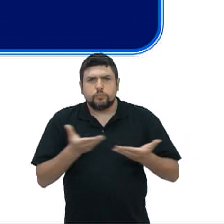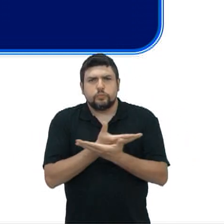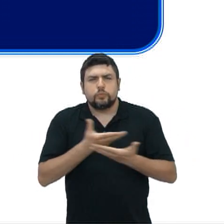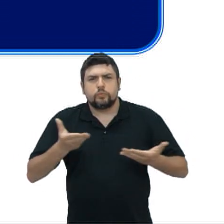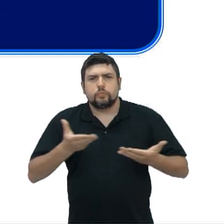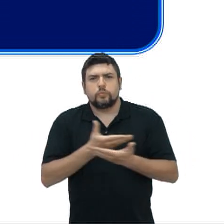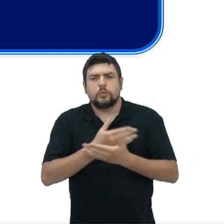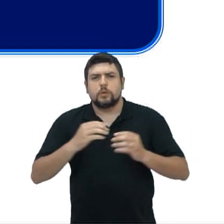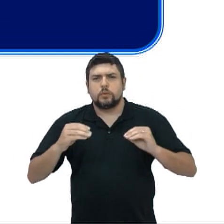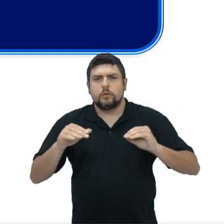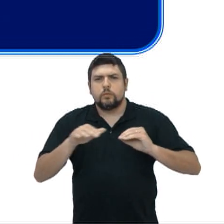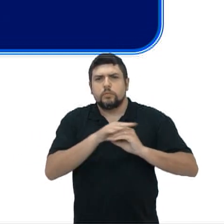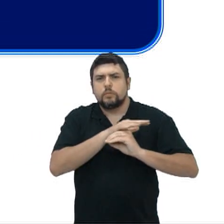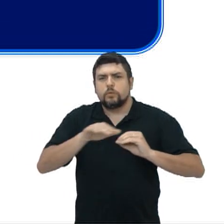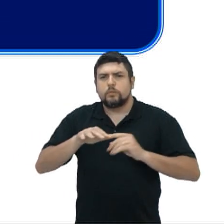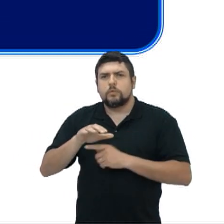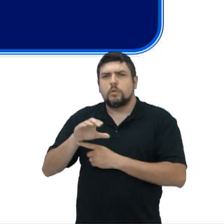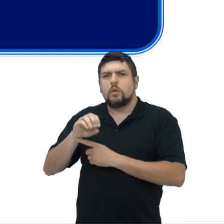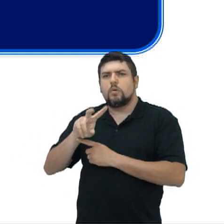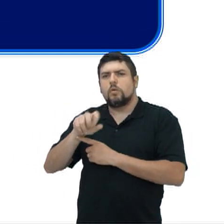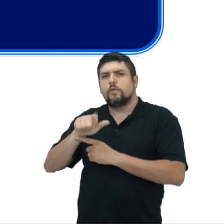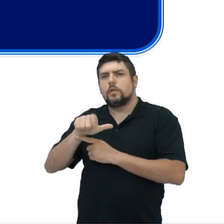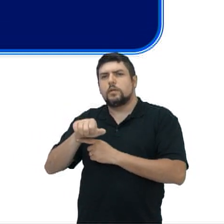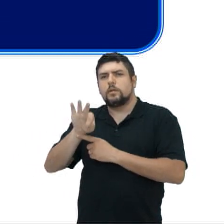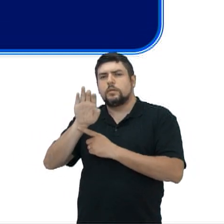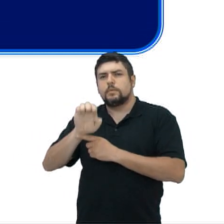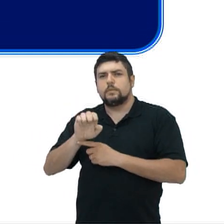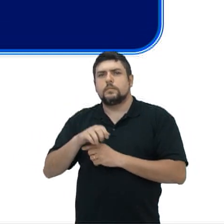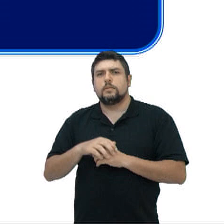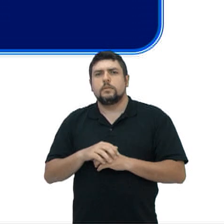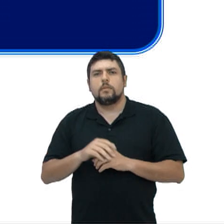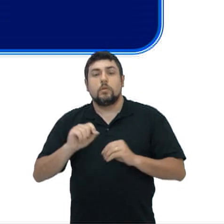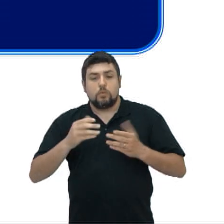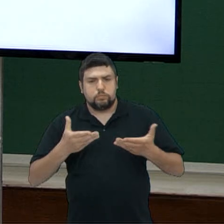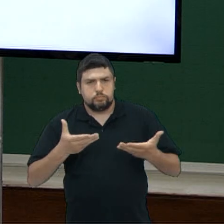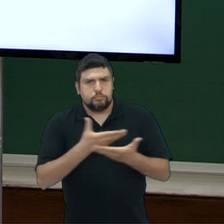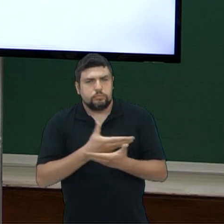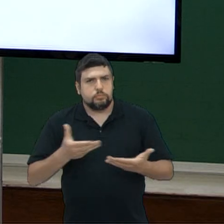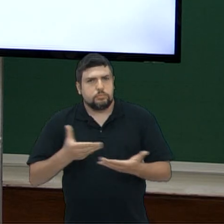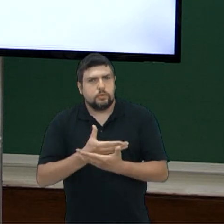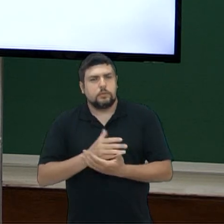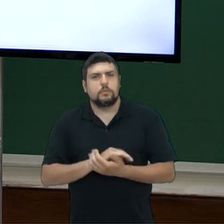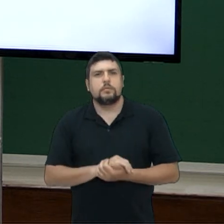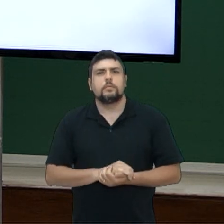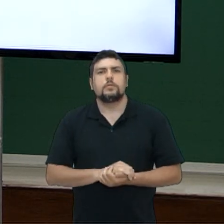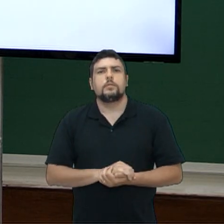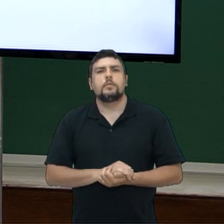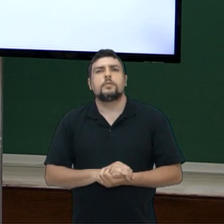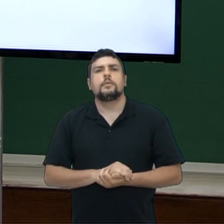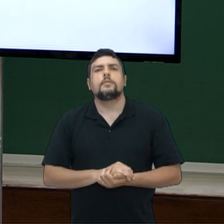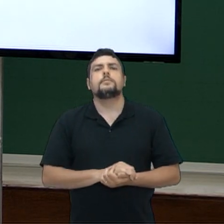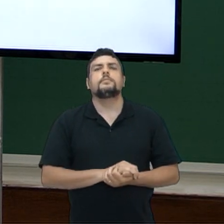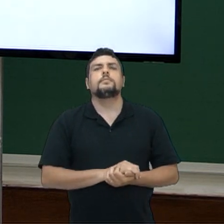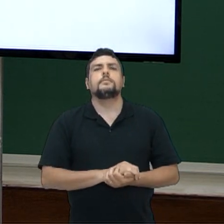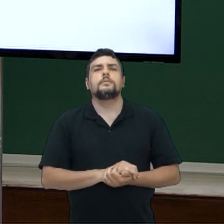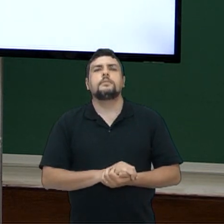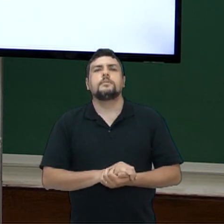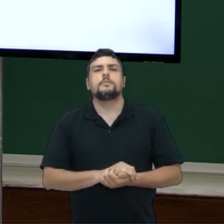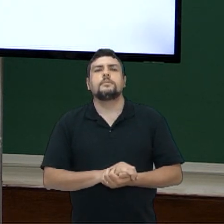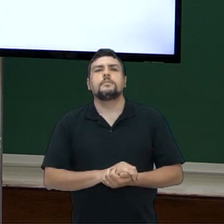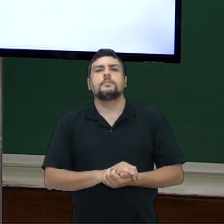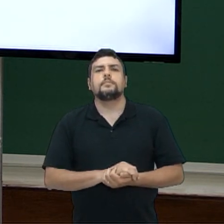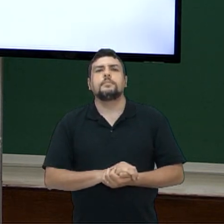das ligações covalentes, a questão do compartilhamento de elétrons.